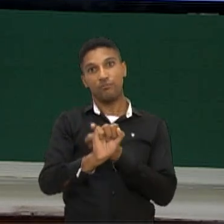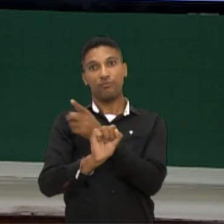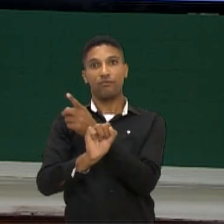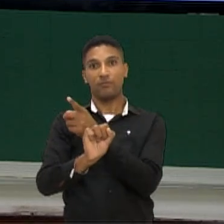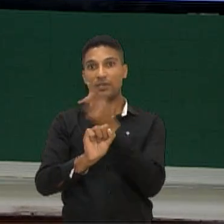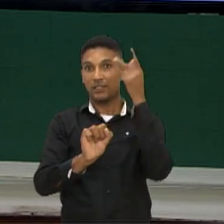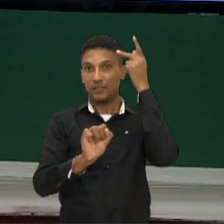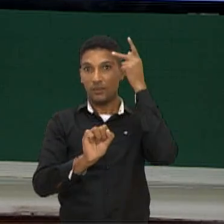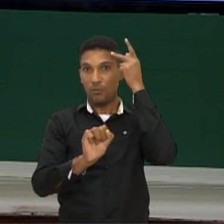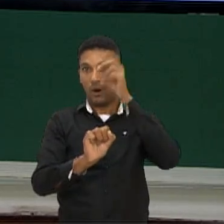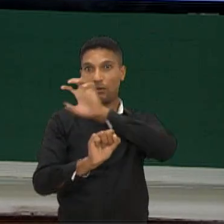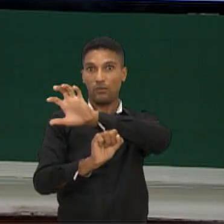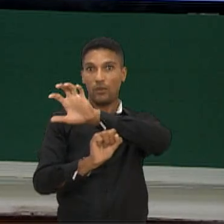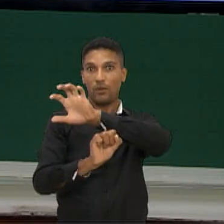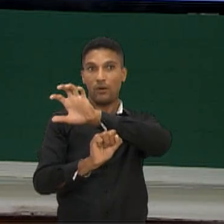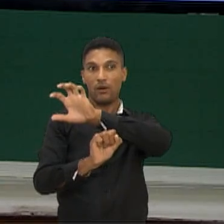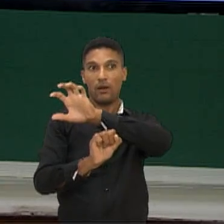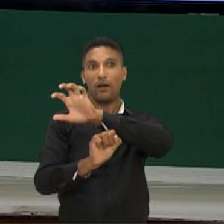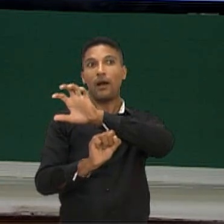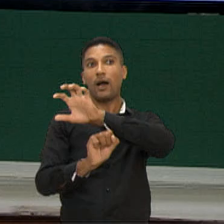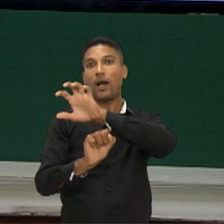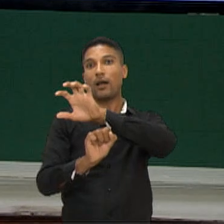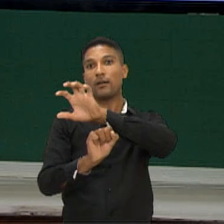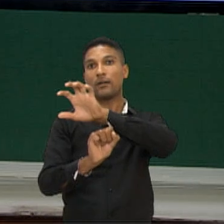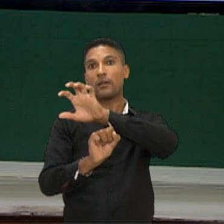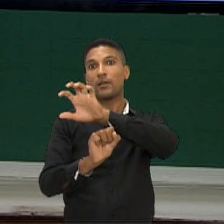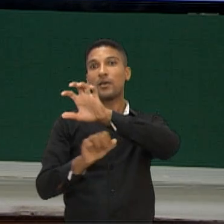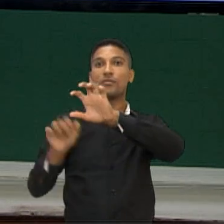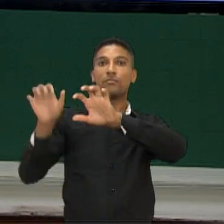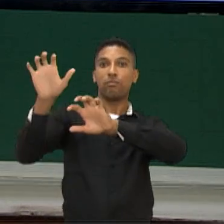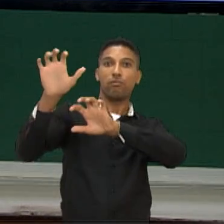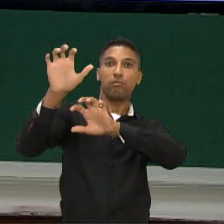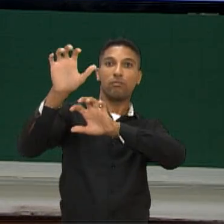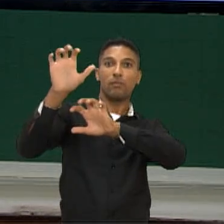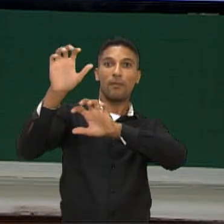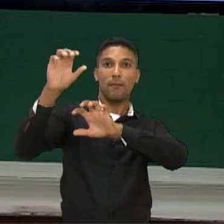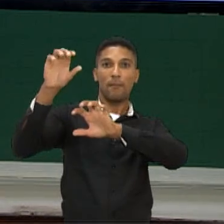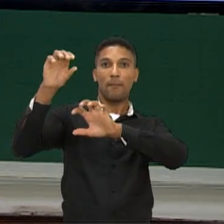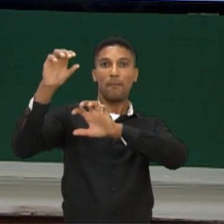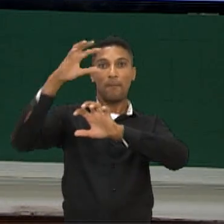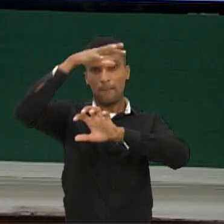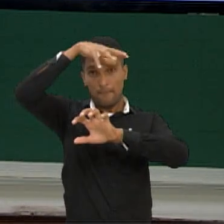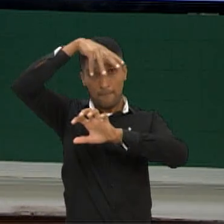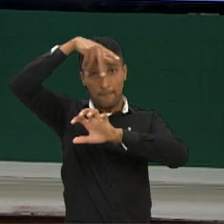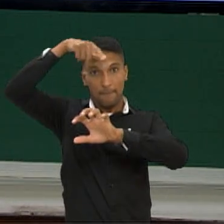Paulo, Mato Grosso e acima do estado de Santa Catarina.